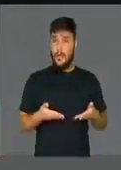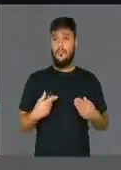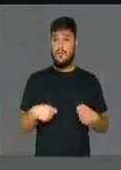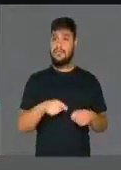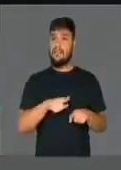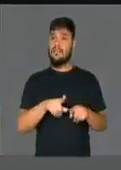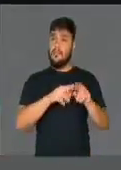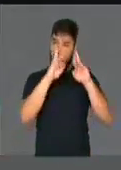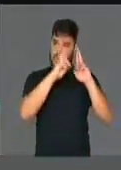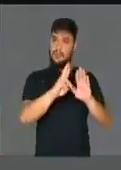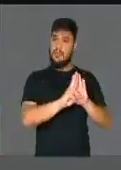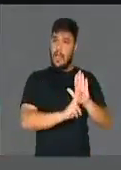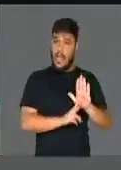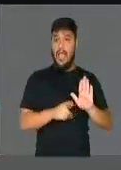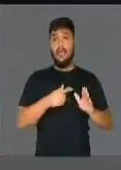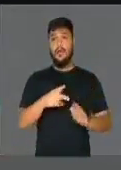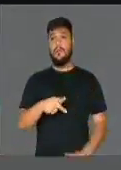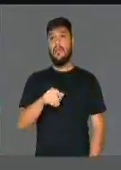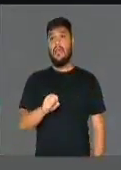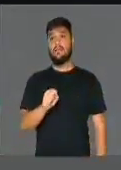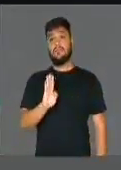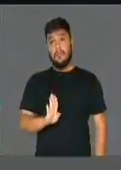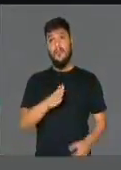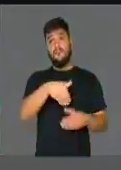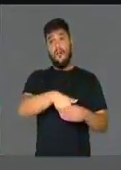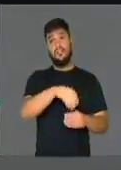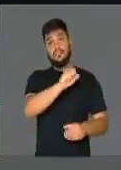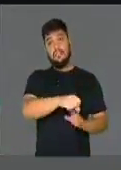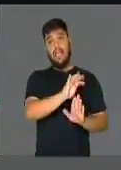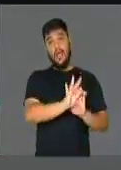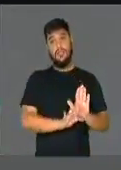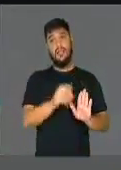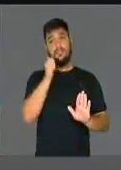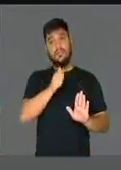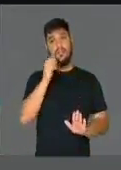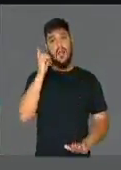enquadrados na lei. Então o PSB encaminha sim ao texto da nobre relatora. Obrigado. Governador.